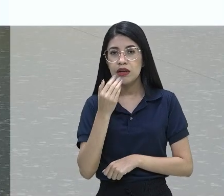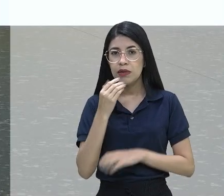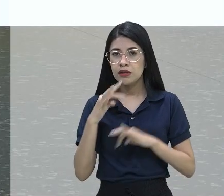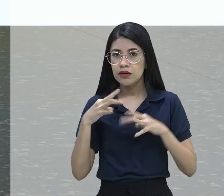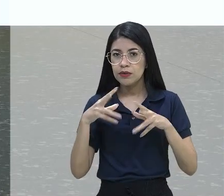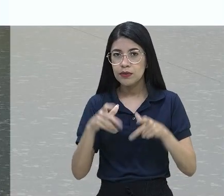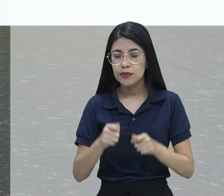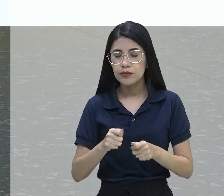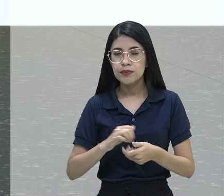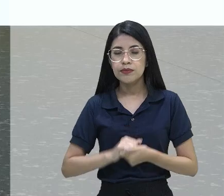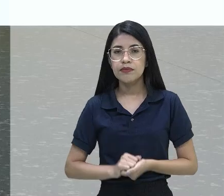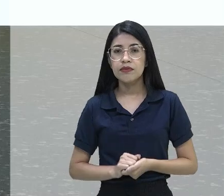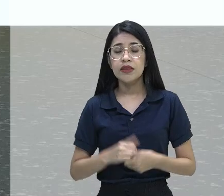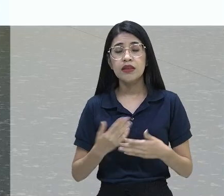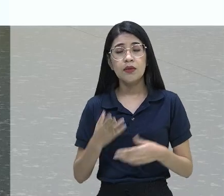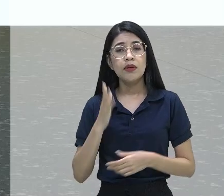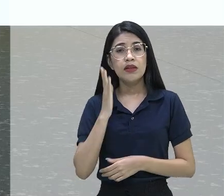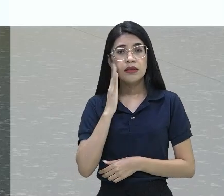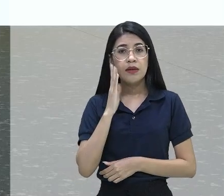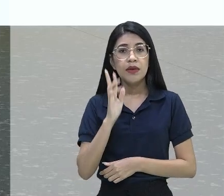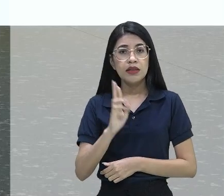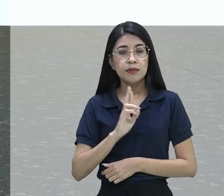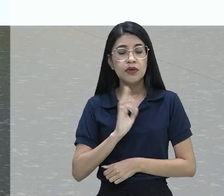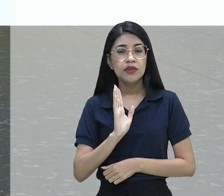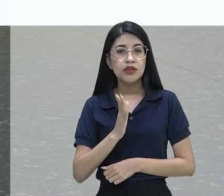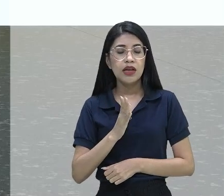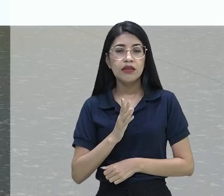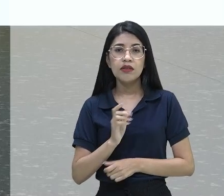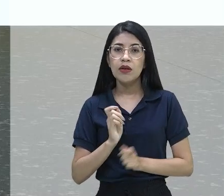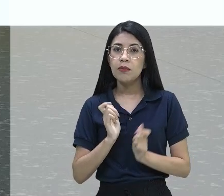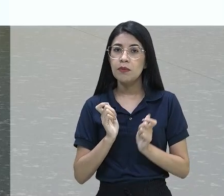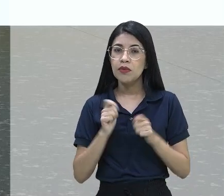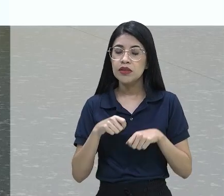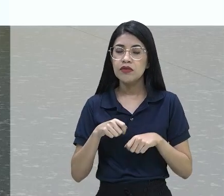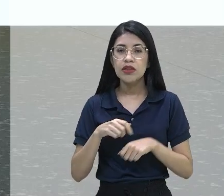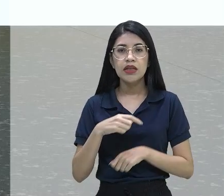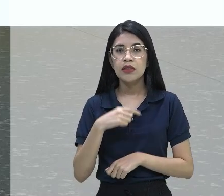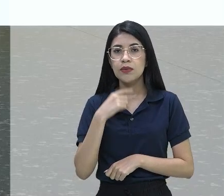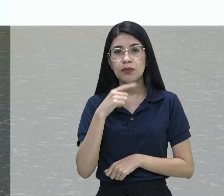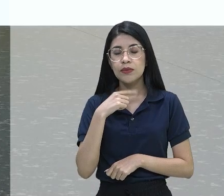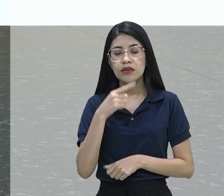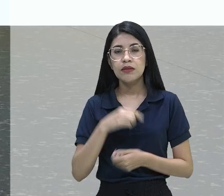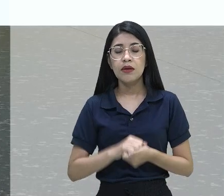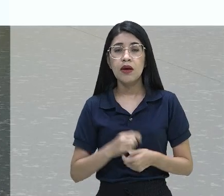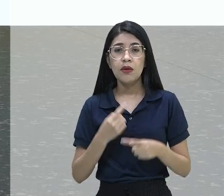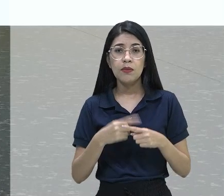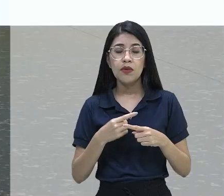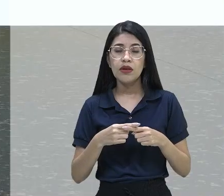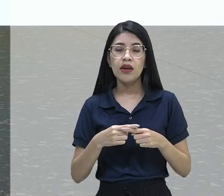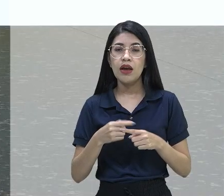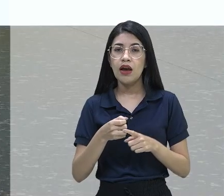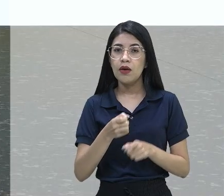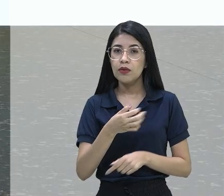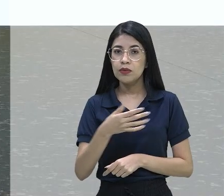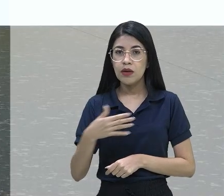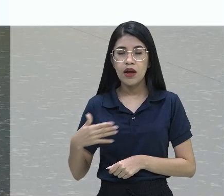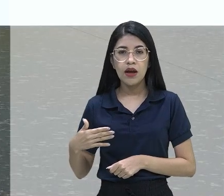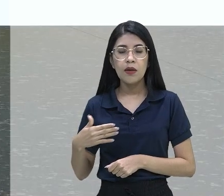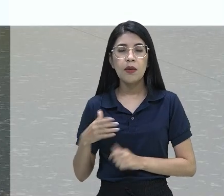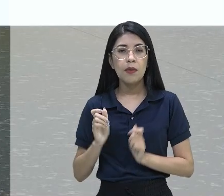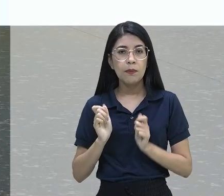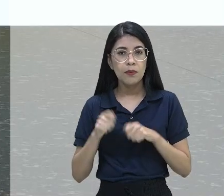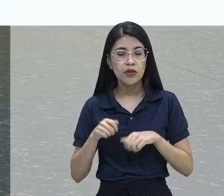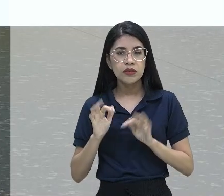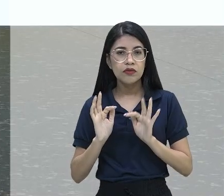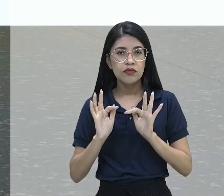aí, né? A gente já sabe a resposta. Provavelmente não. Porque os recursos naturais, como os peixes, eles não são infinitos. Então,